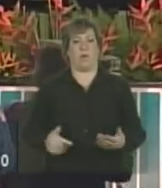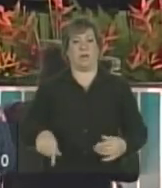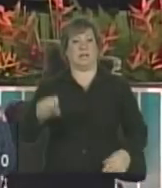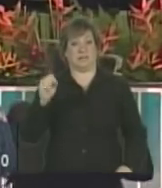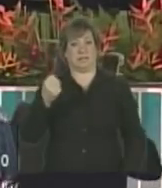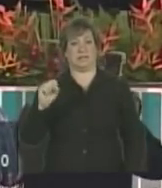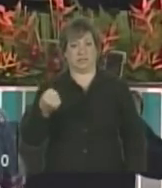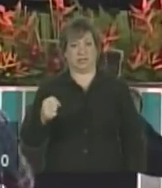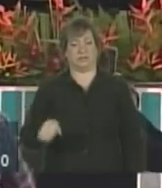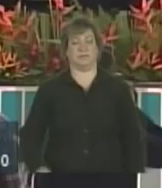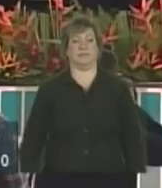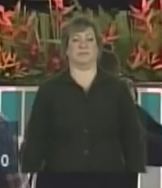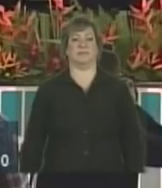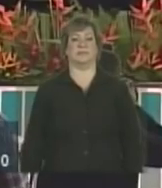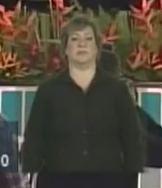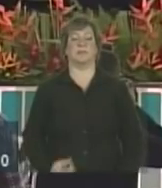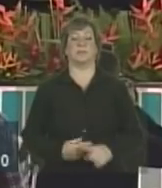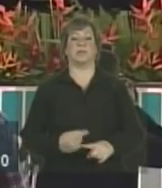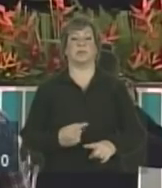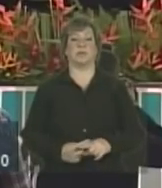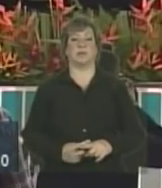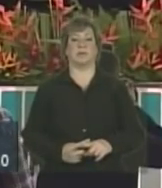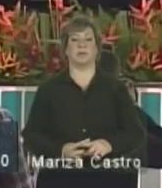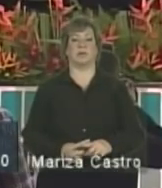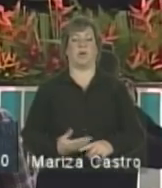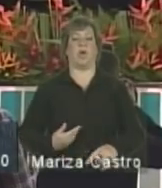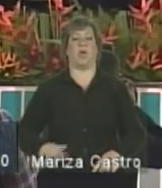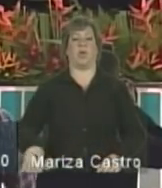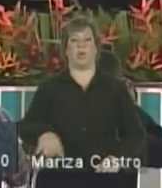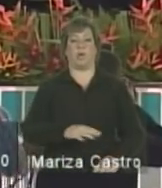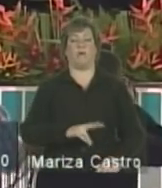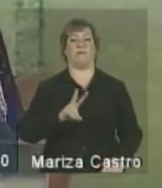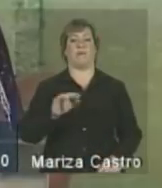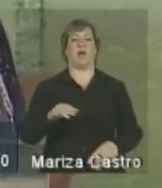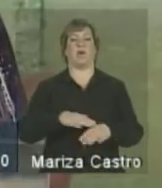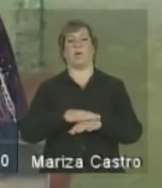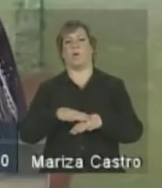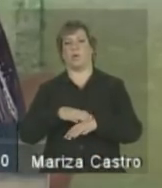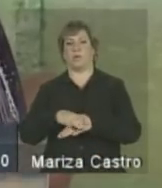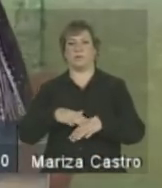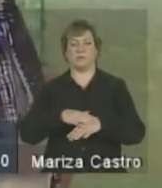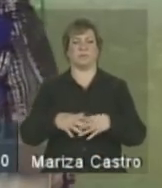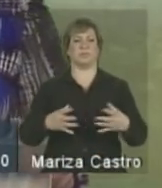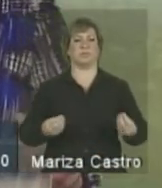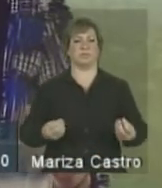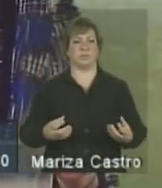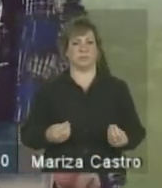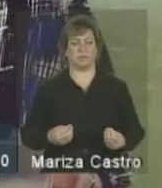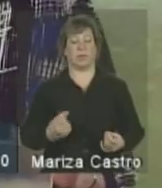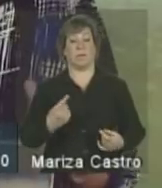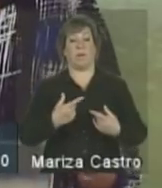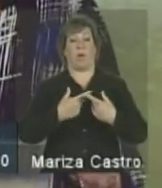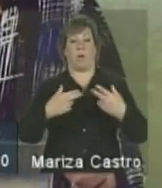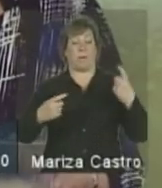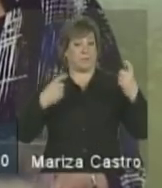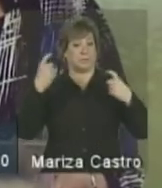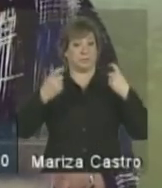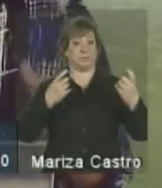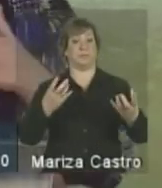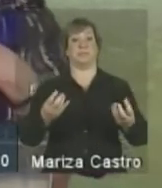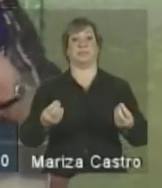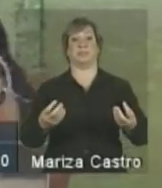Sergipe, porque nós vamos discutir uma coisa que está preocupando